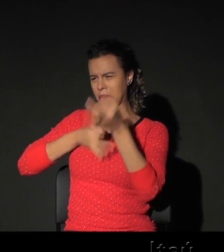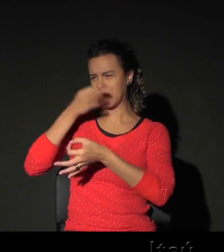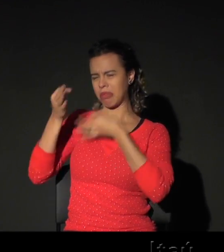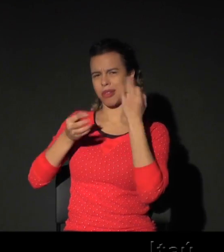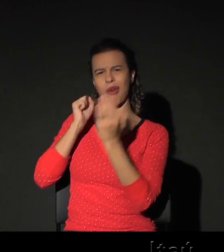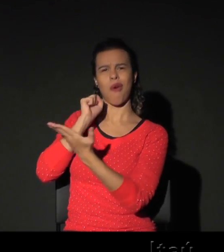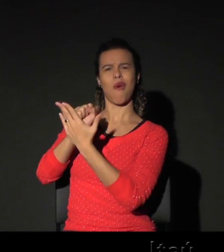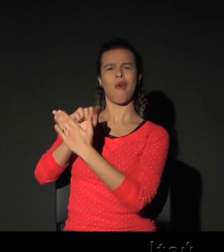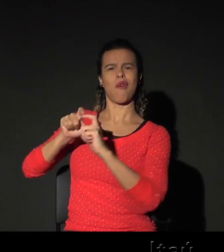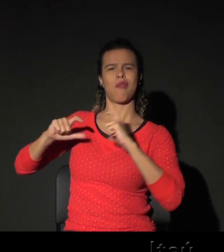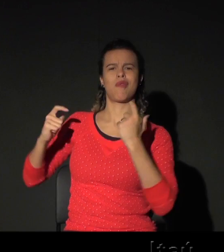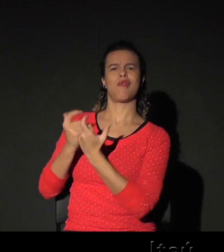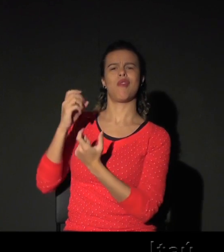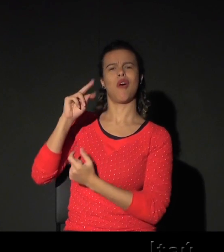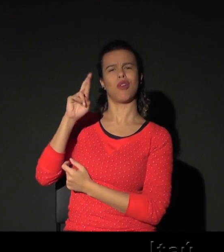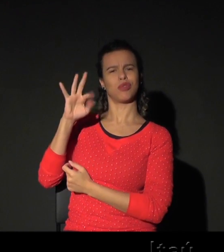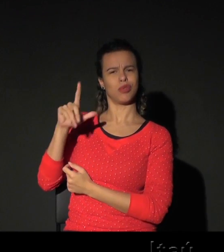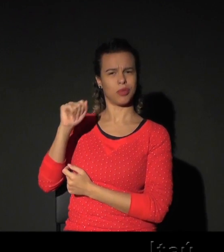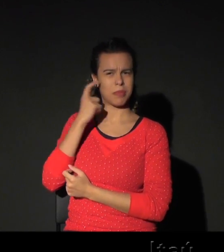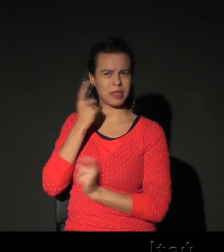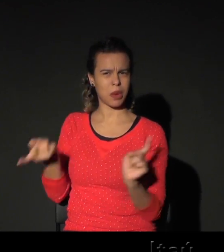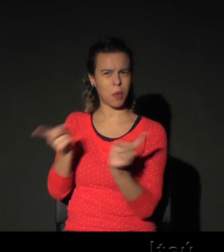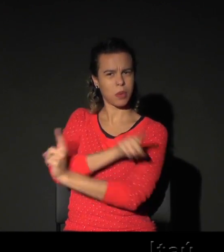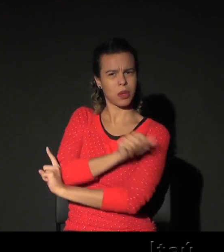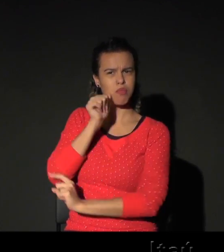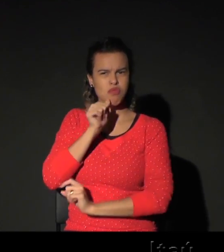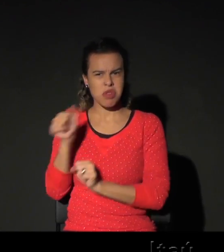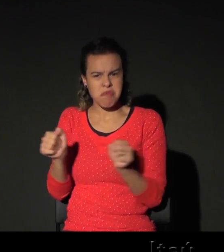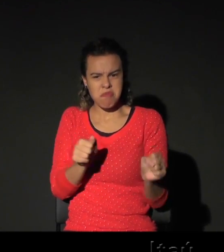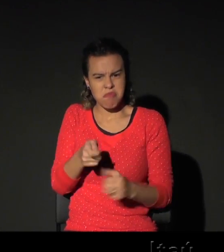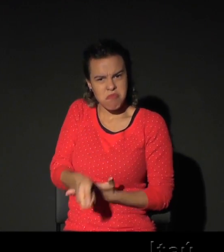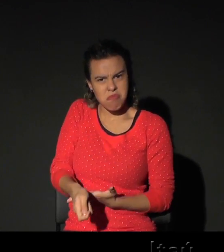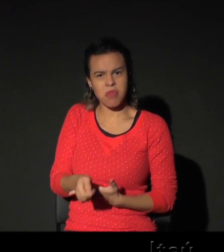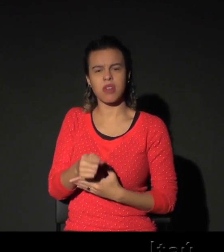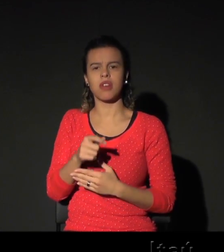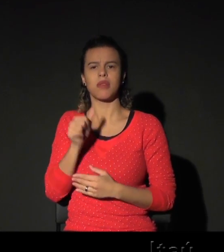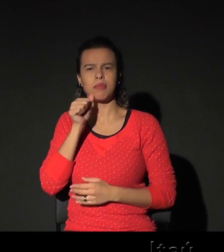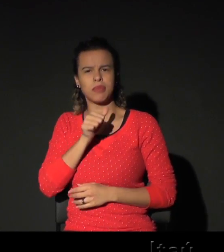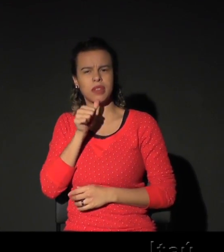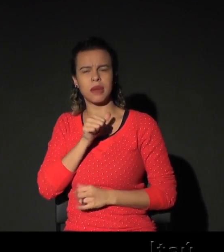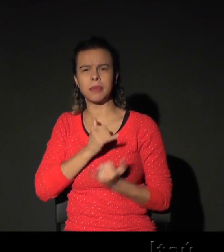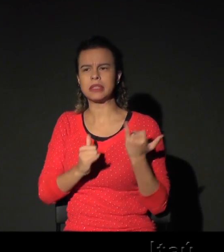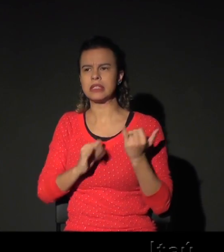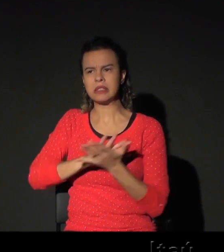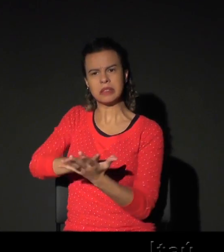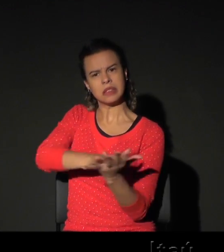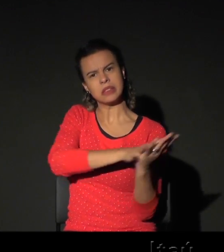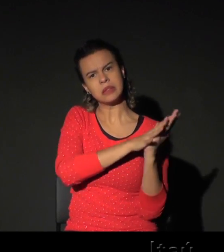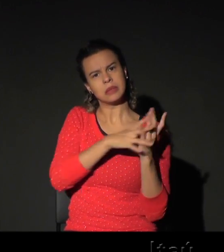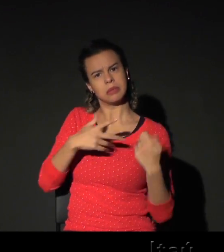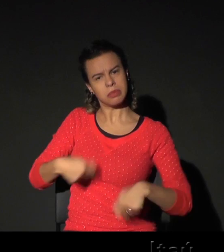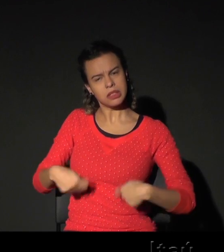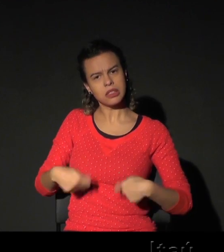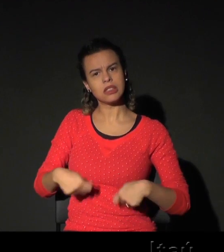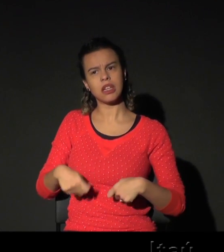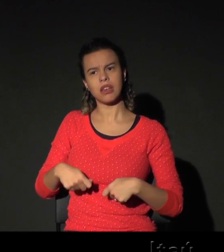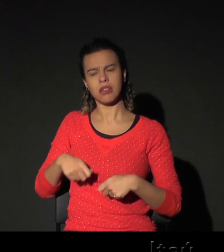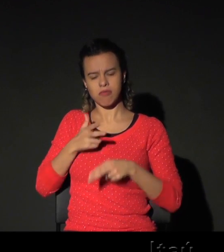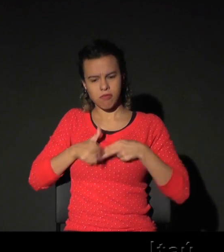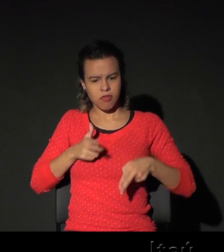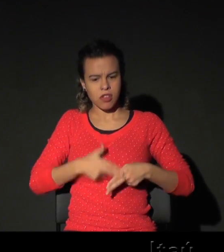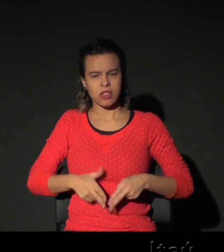vezes tem que a ver com essa inversão a mulher no poder né a mulher praticamente né quer dizer tendo que se